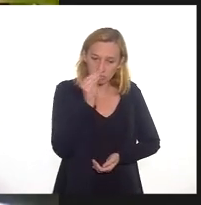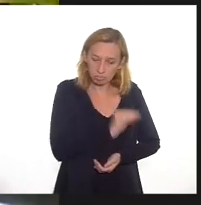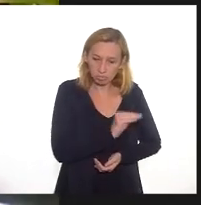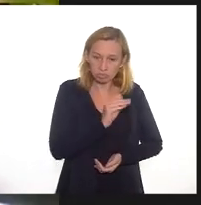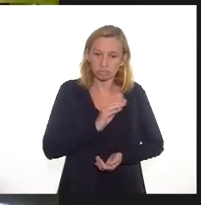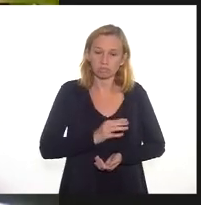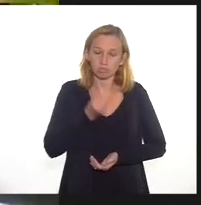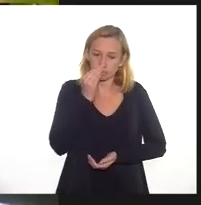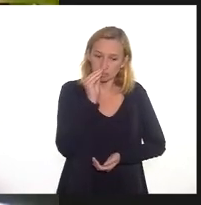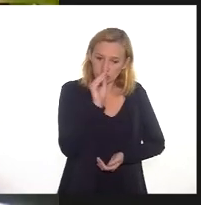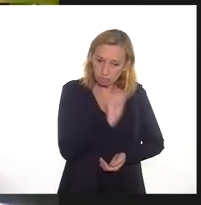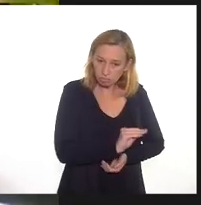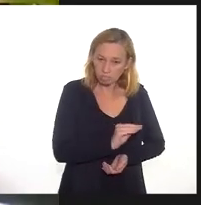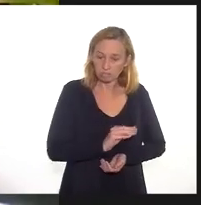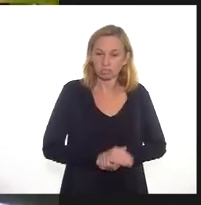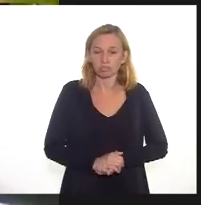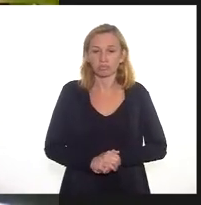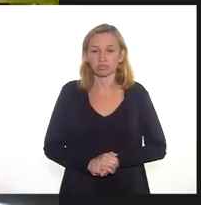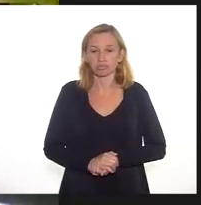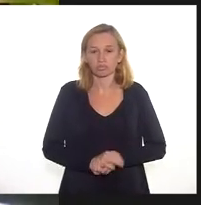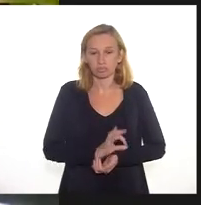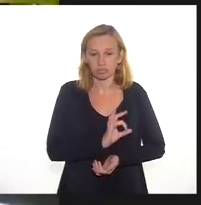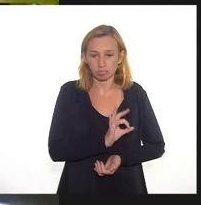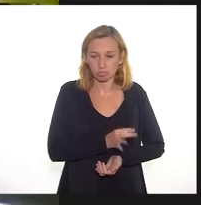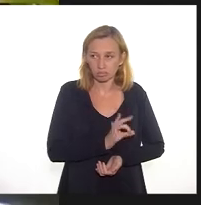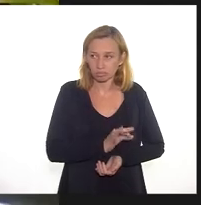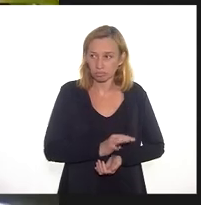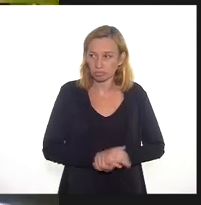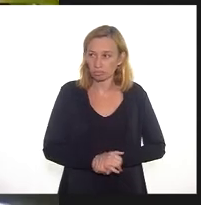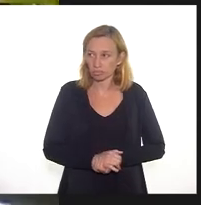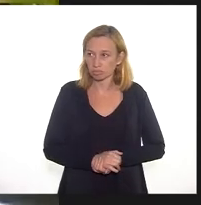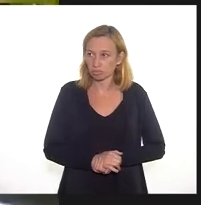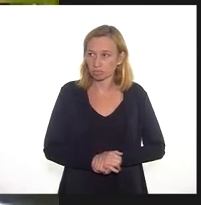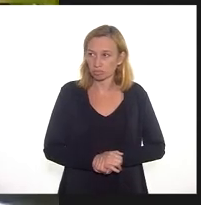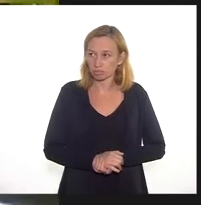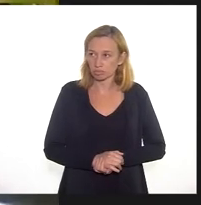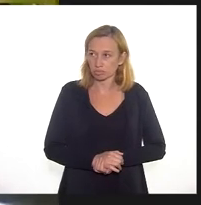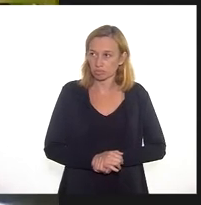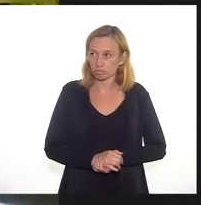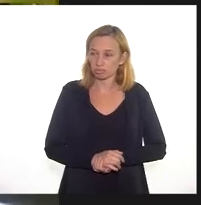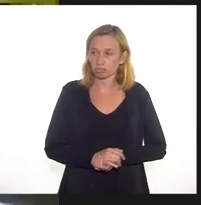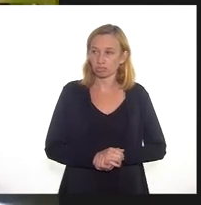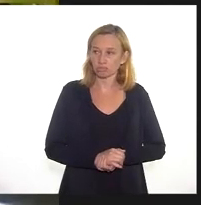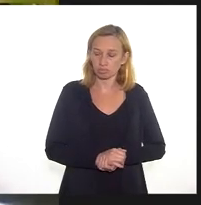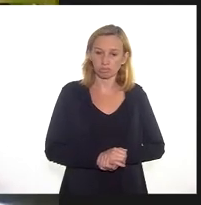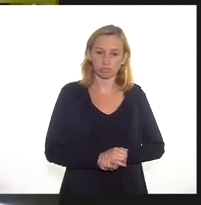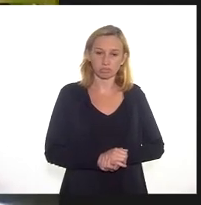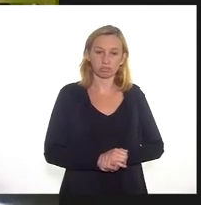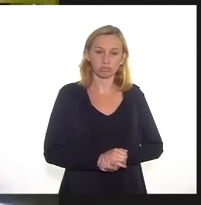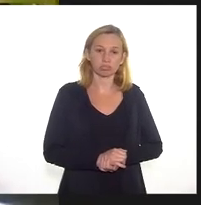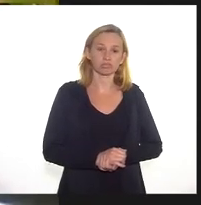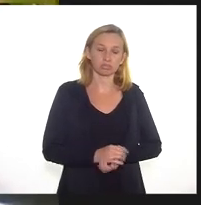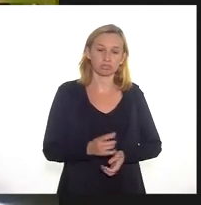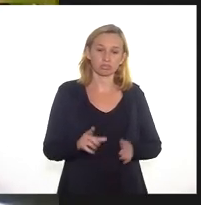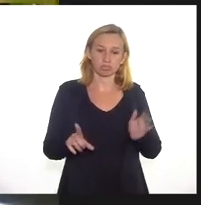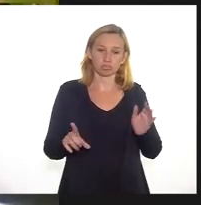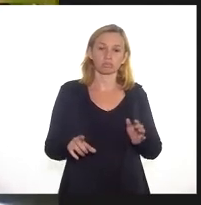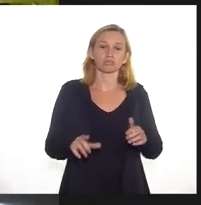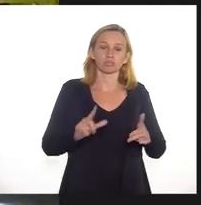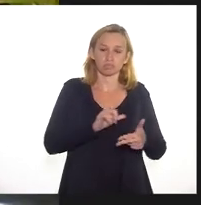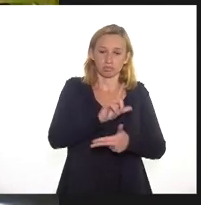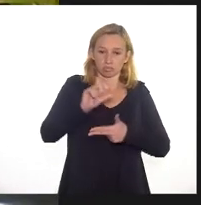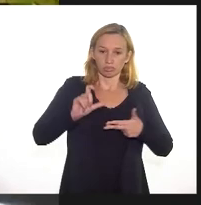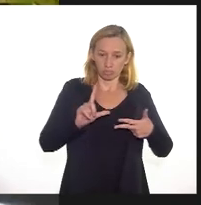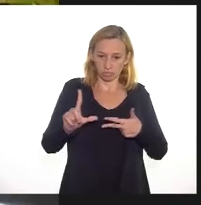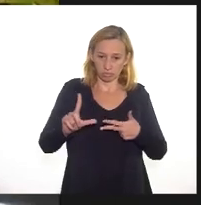que desprezou, deslegitimou a Assembleia Legislativa no seu papel legislador e fiscalizador do